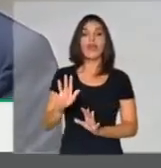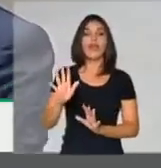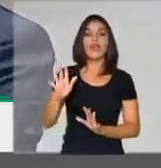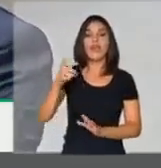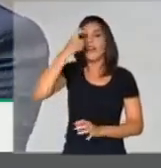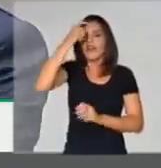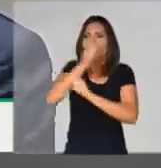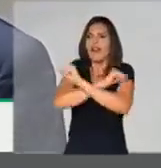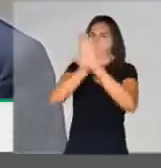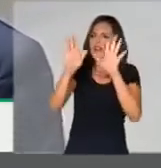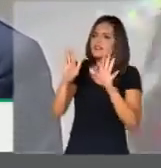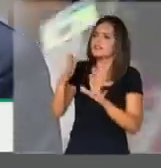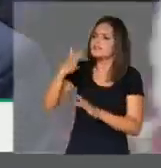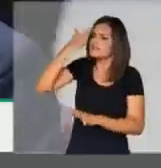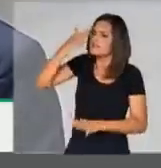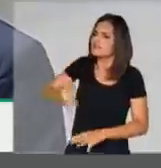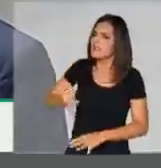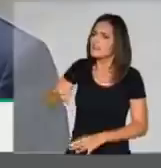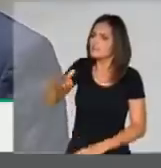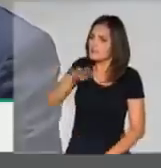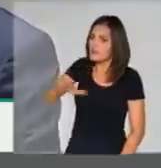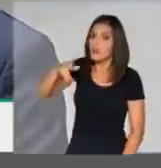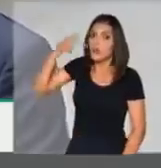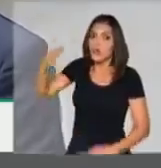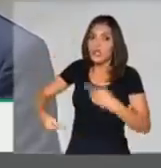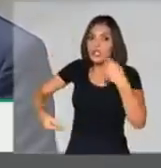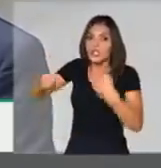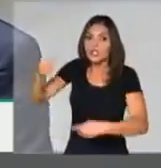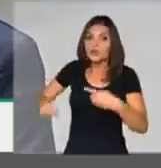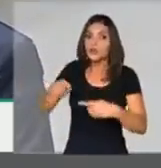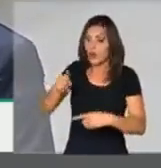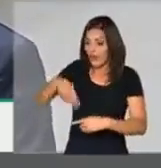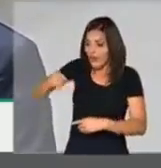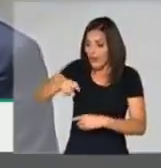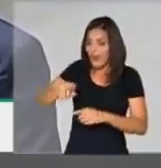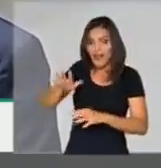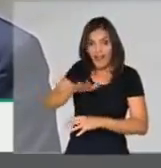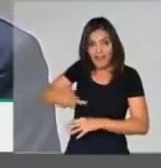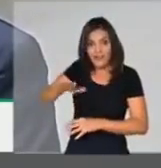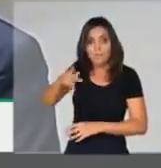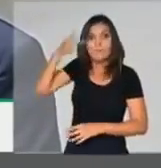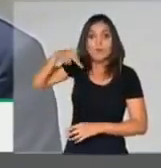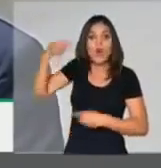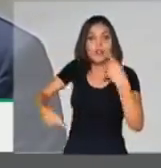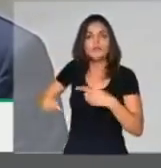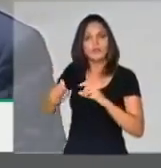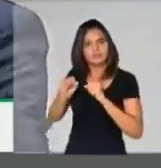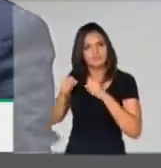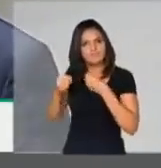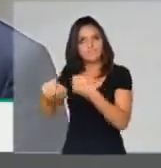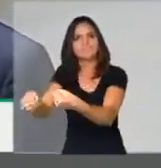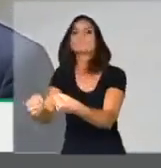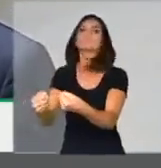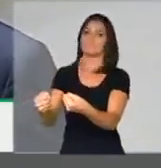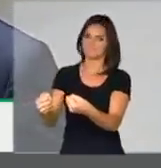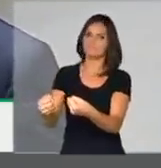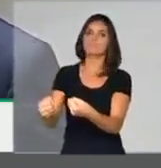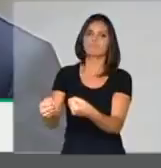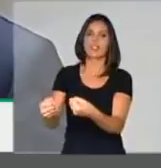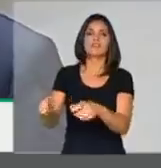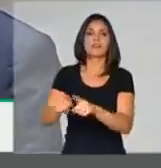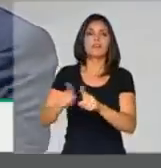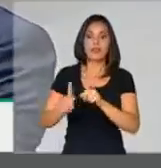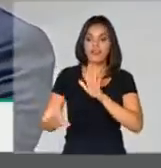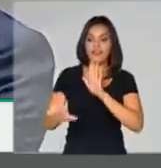política de onde nós temos que enfrentar este retrocesso histórico em curso. E a reforma da